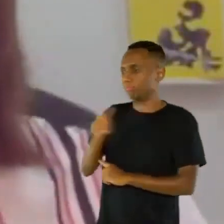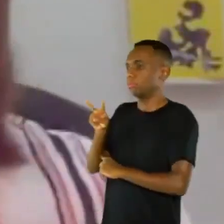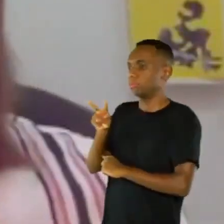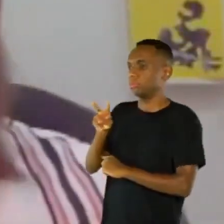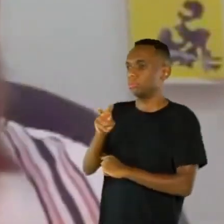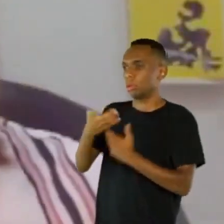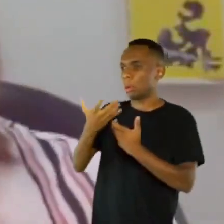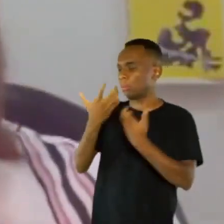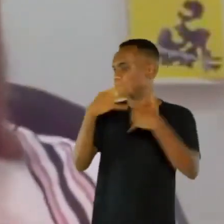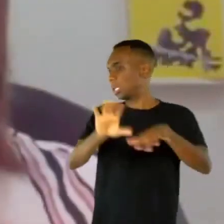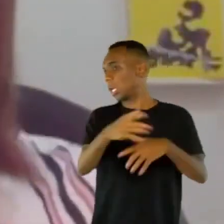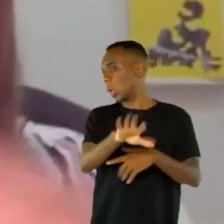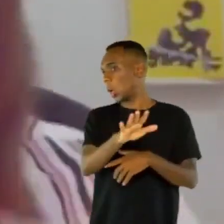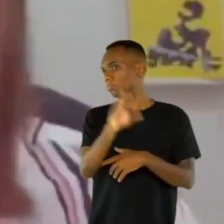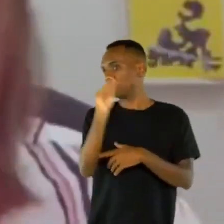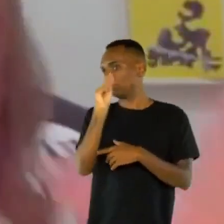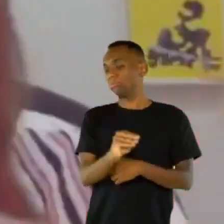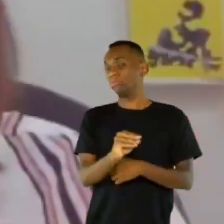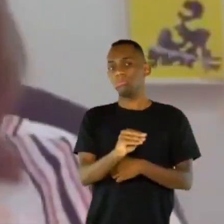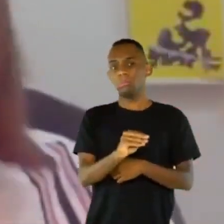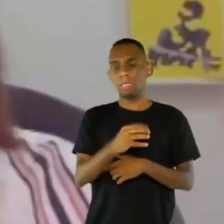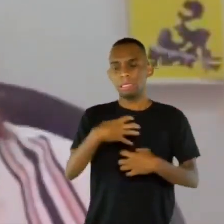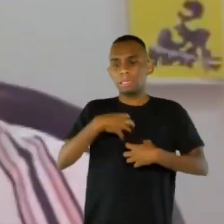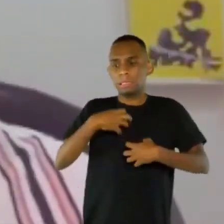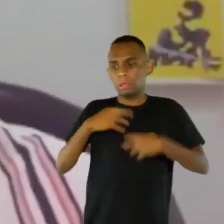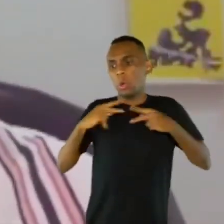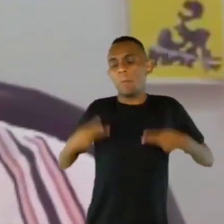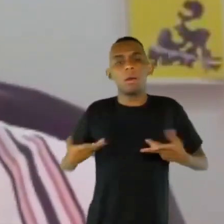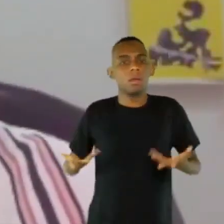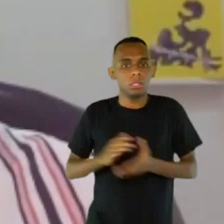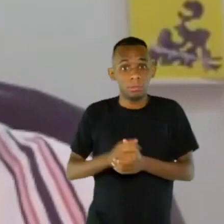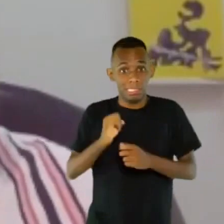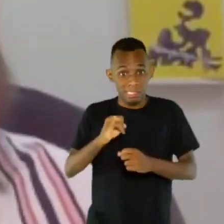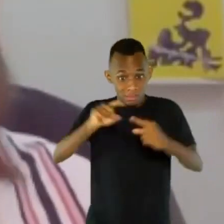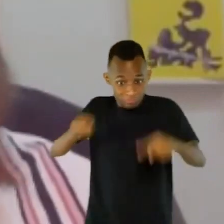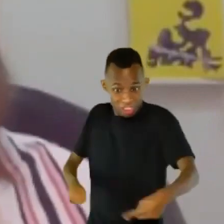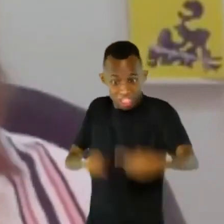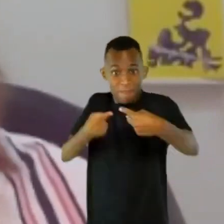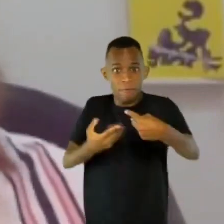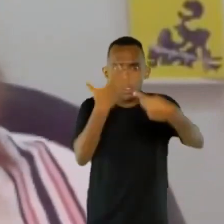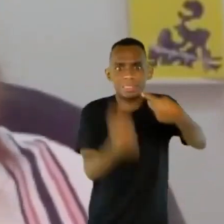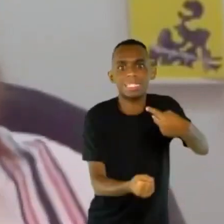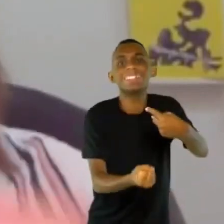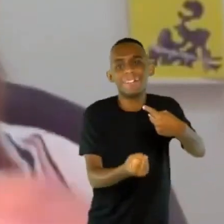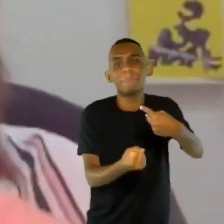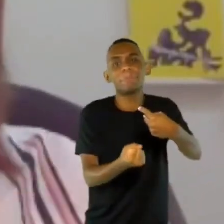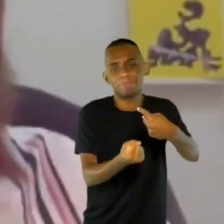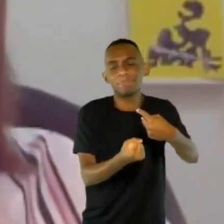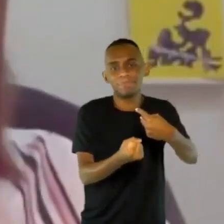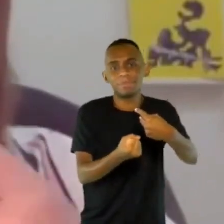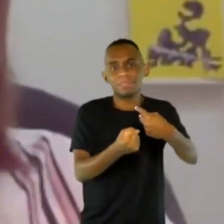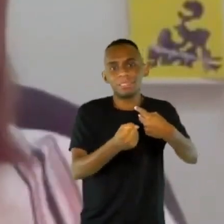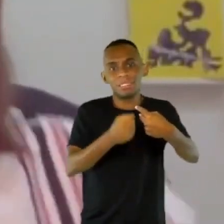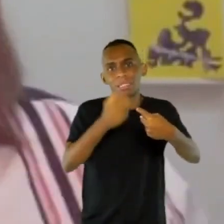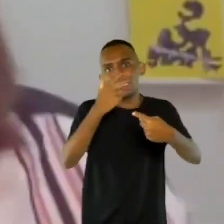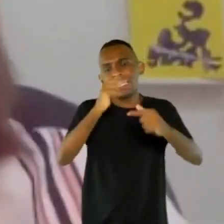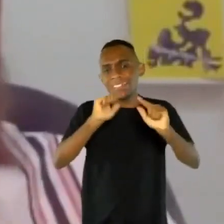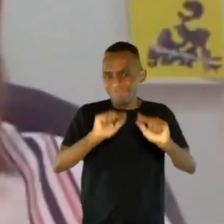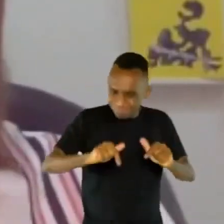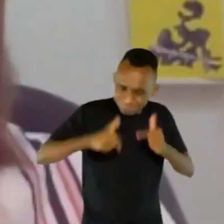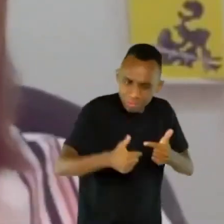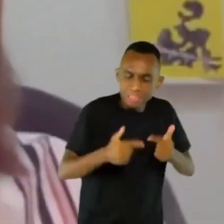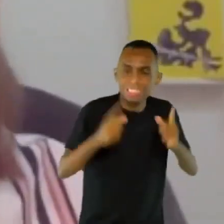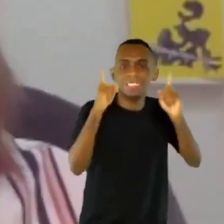se sentir humano, né? Porque se você olha de frente para essa situação, ela é muito desintegradora, inclusive